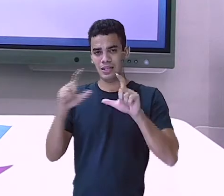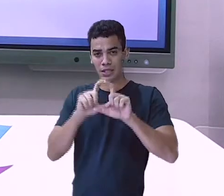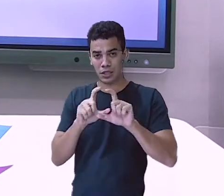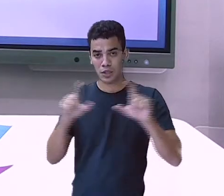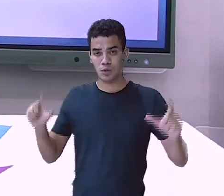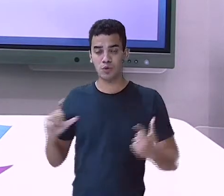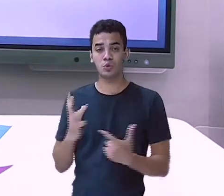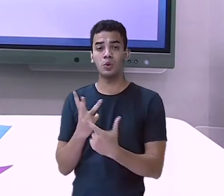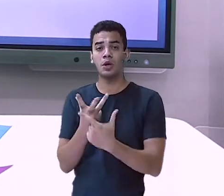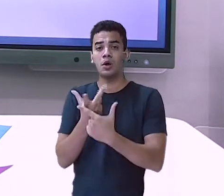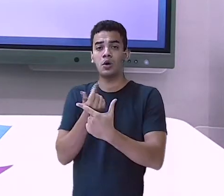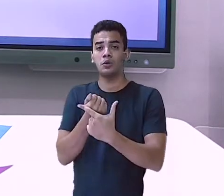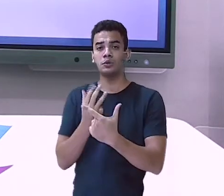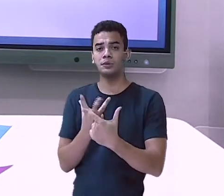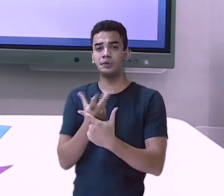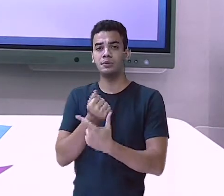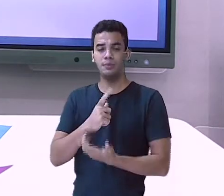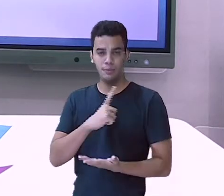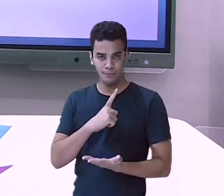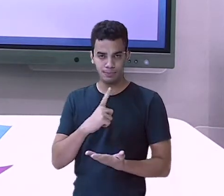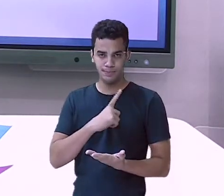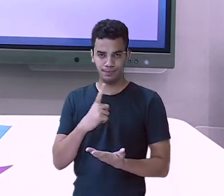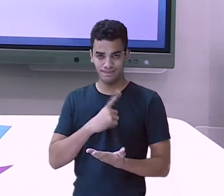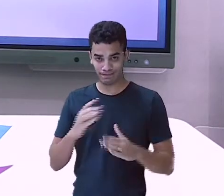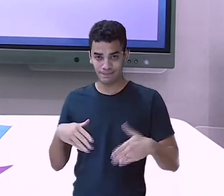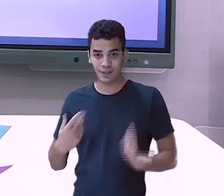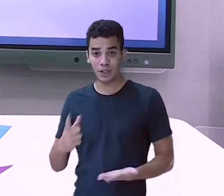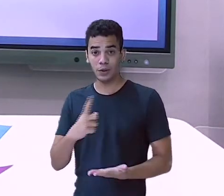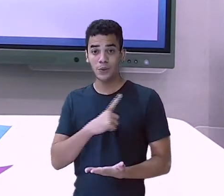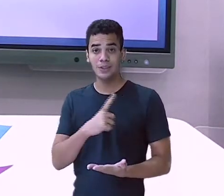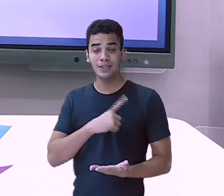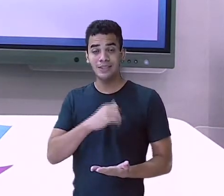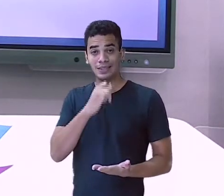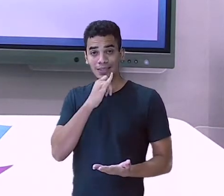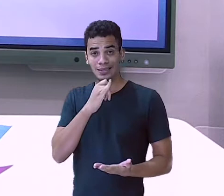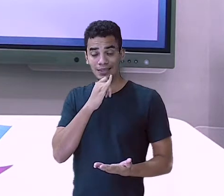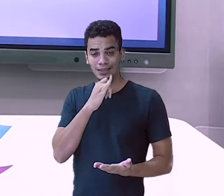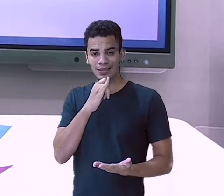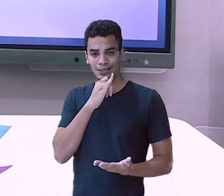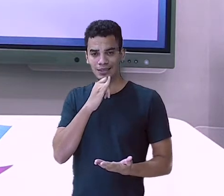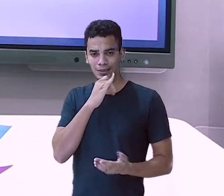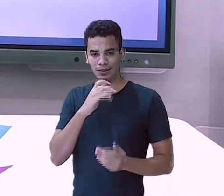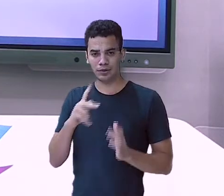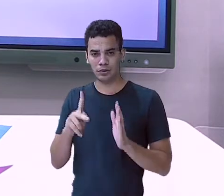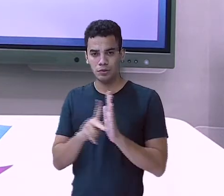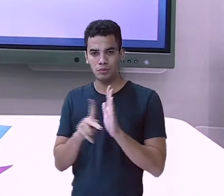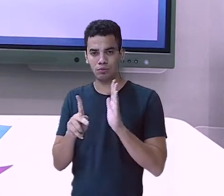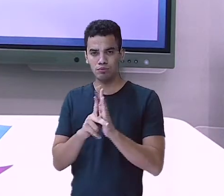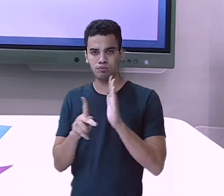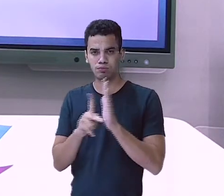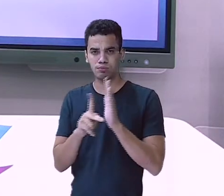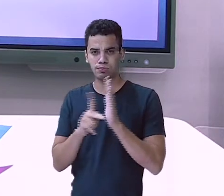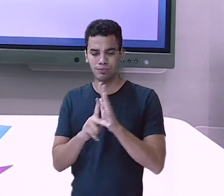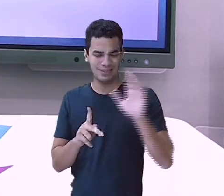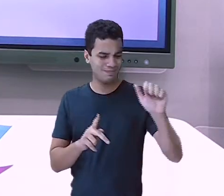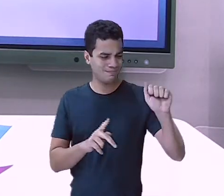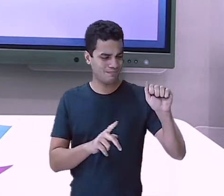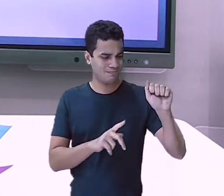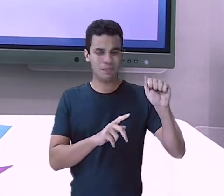algébricas. Observe que em todas elas tem a presença de termos desconhecidos, que